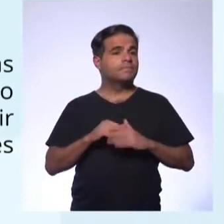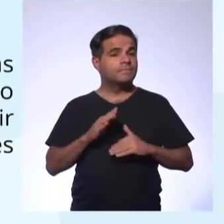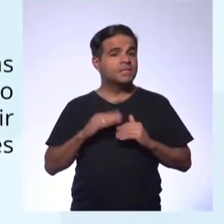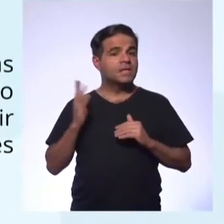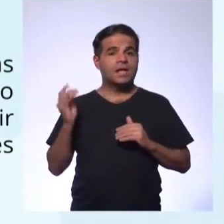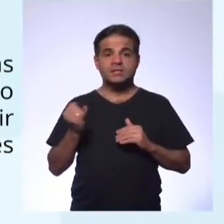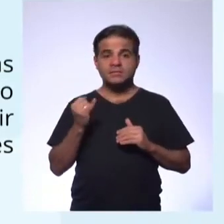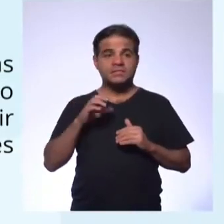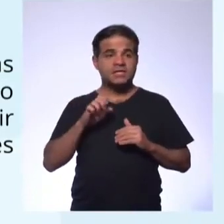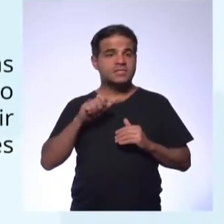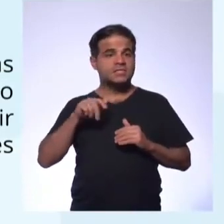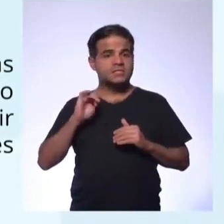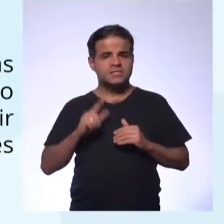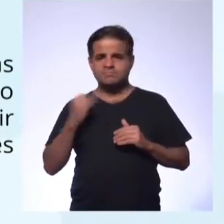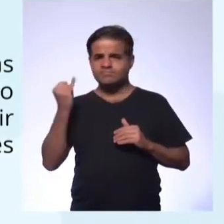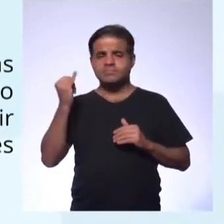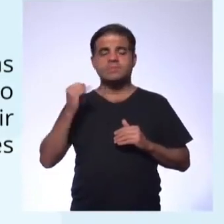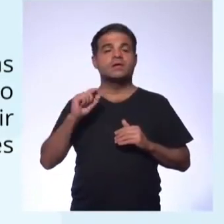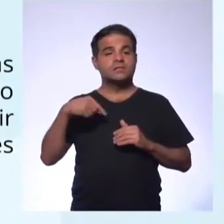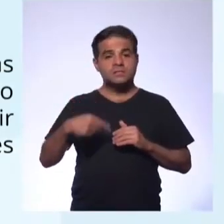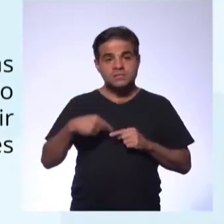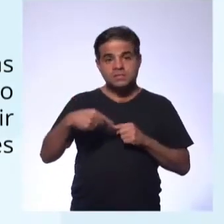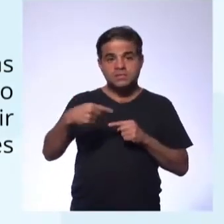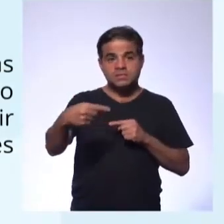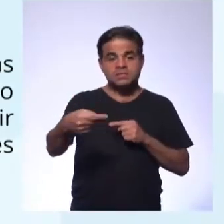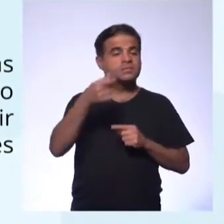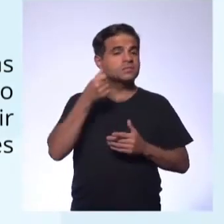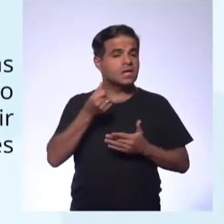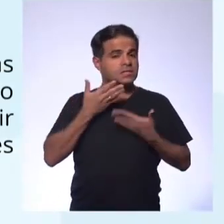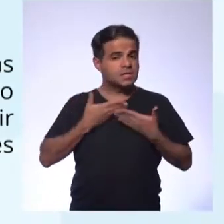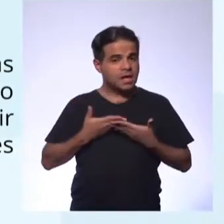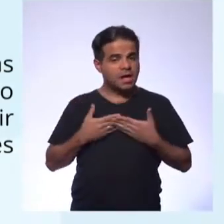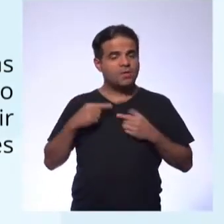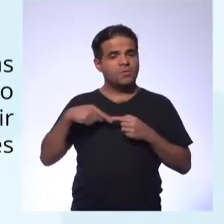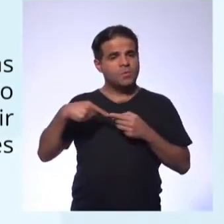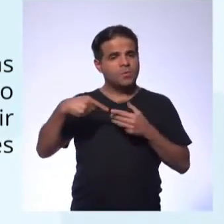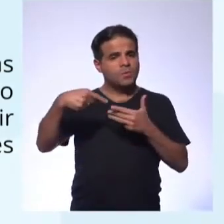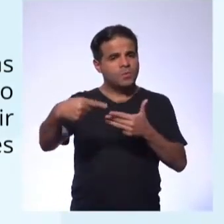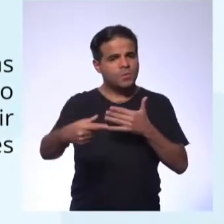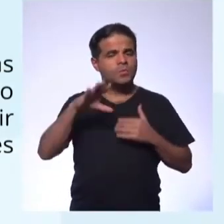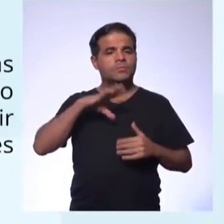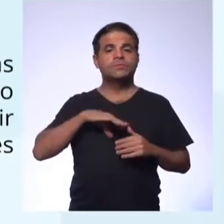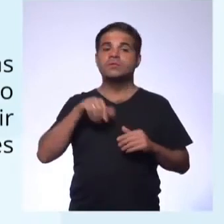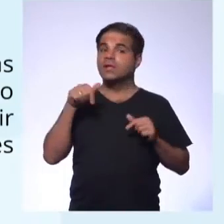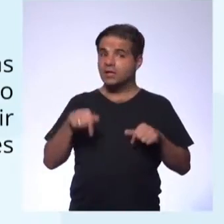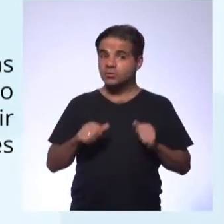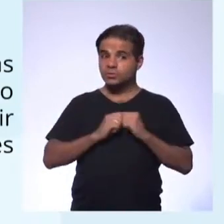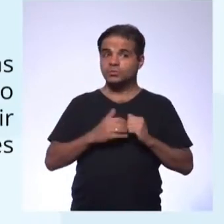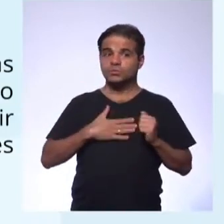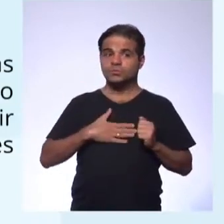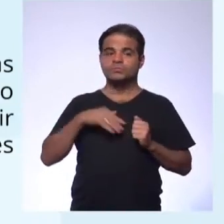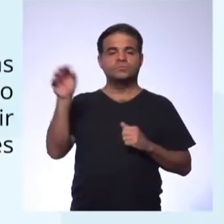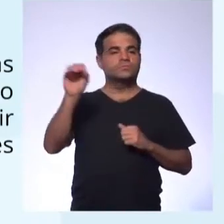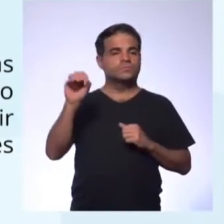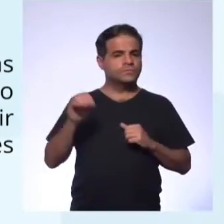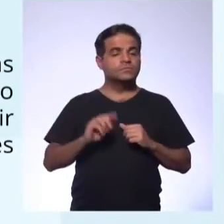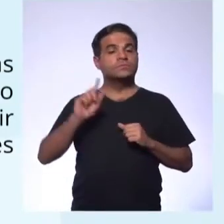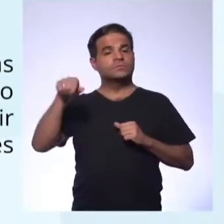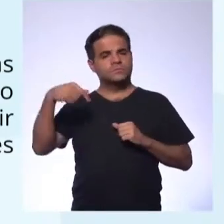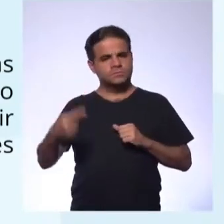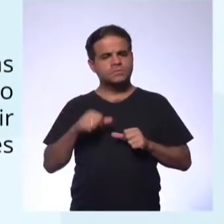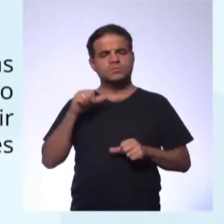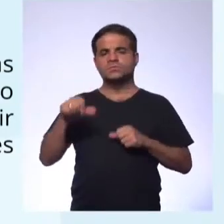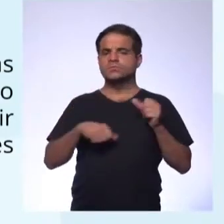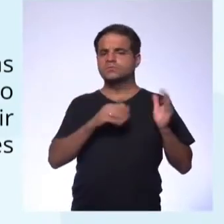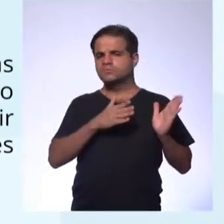será a mesma nas próximas 6 aulas de português do Centro de Mídias aqui comigo. Quando mudarmos a